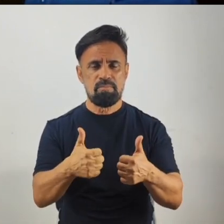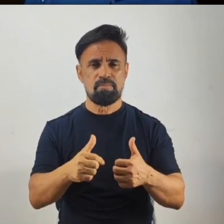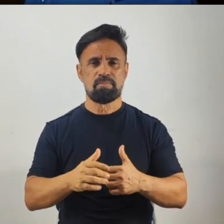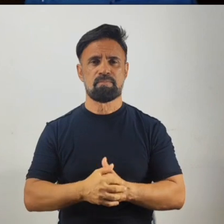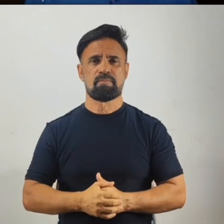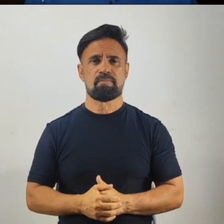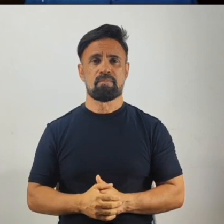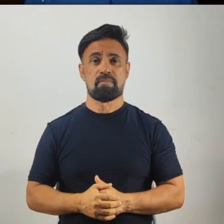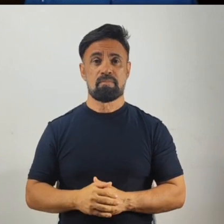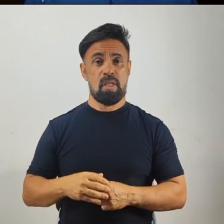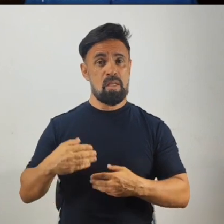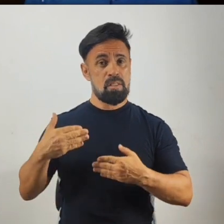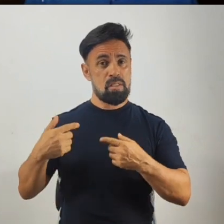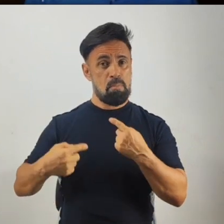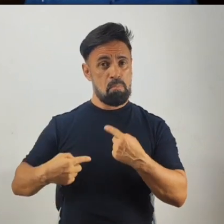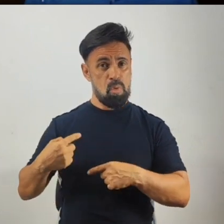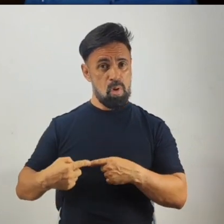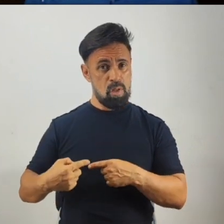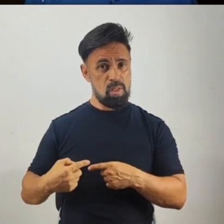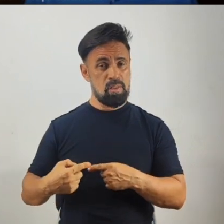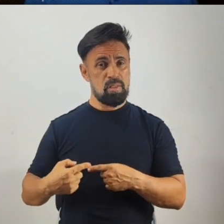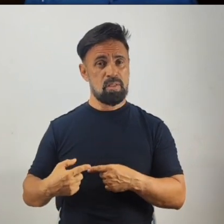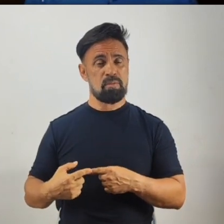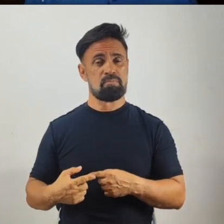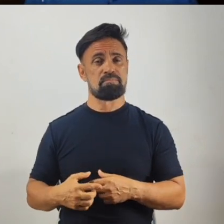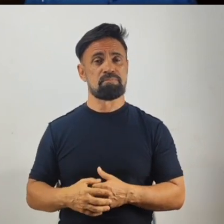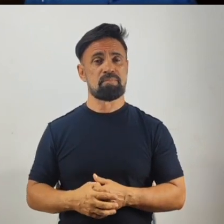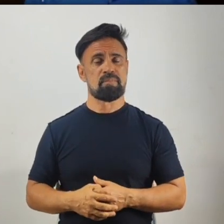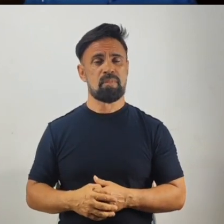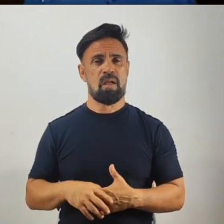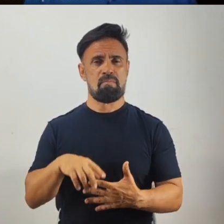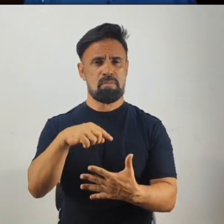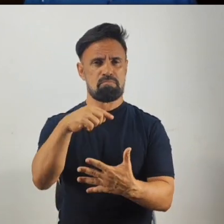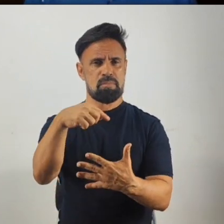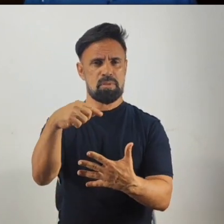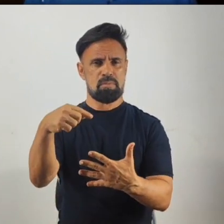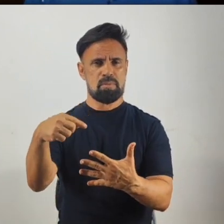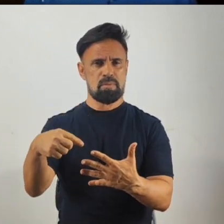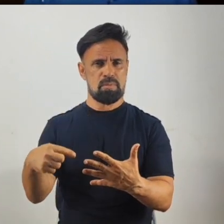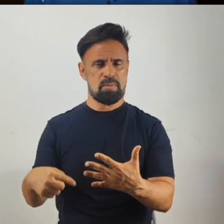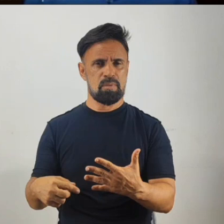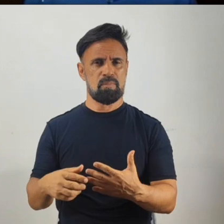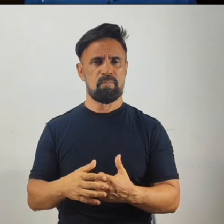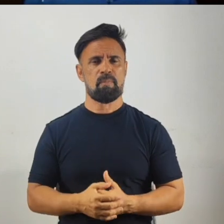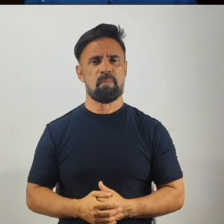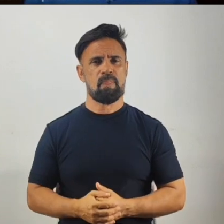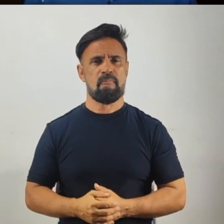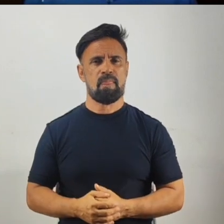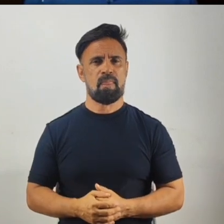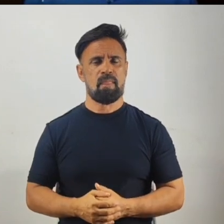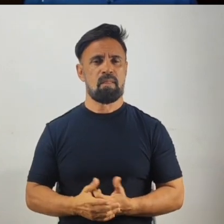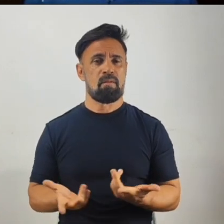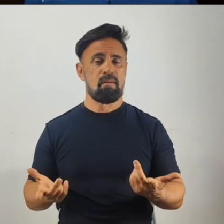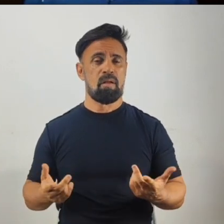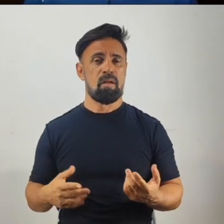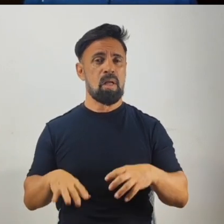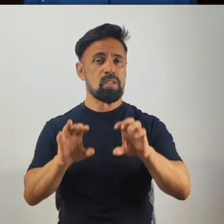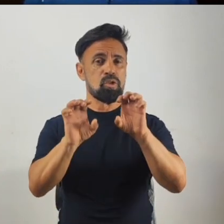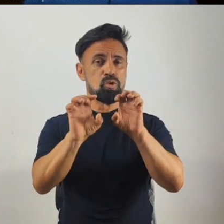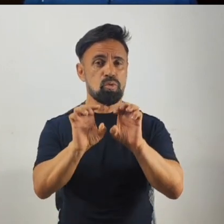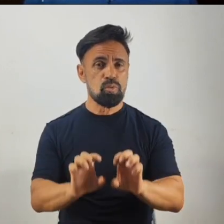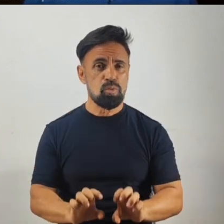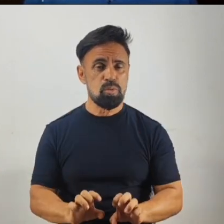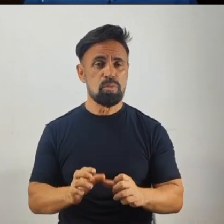qualidade. Essas políticas, elas abrangem diversos aspectos, como